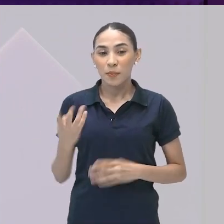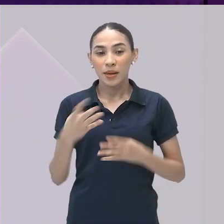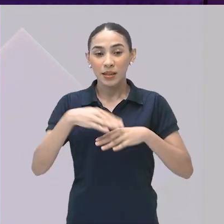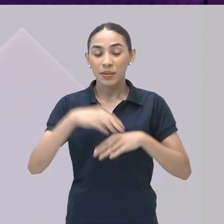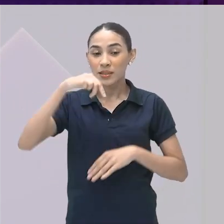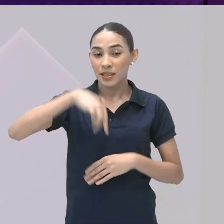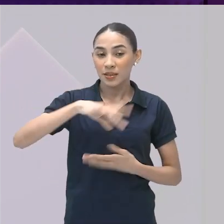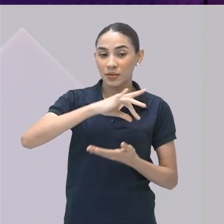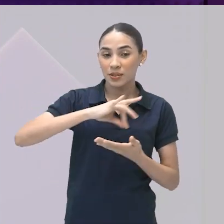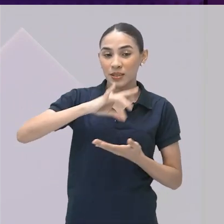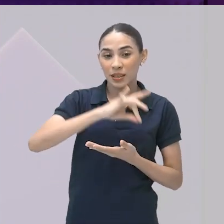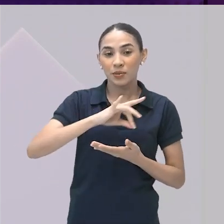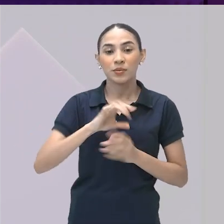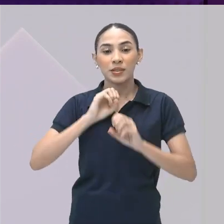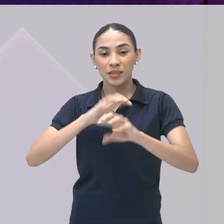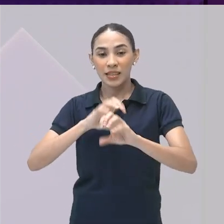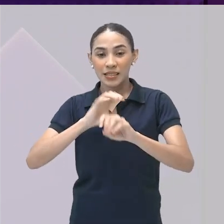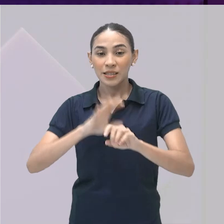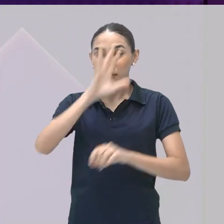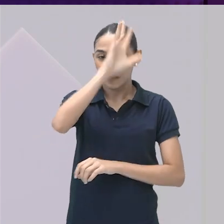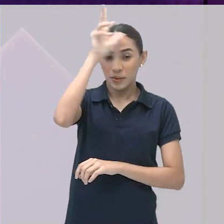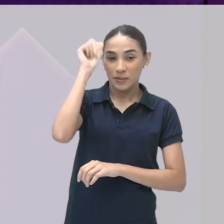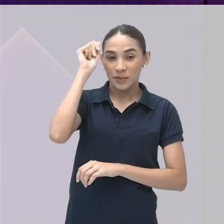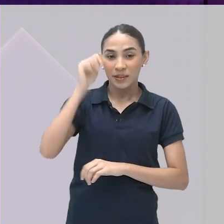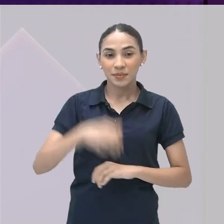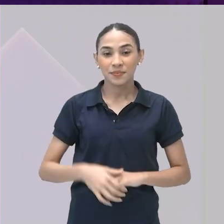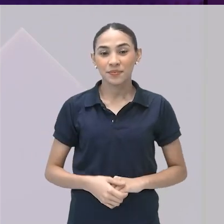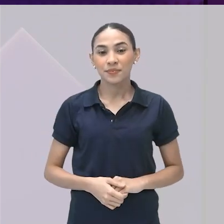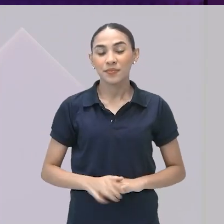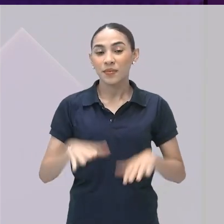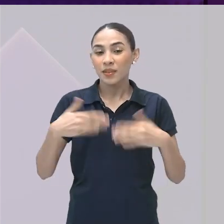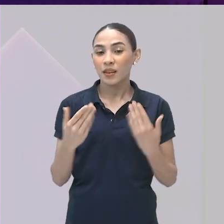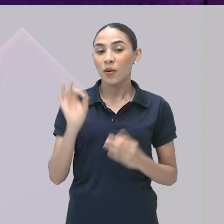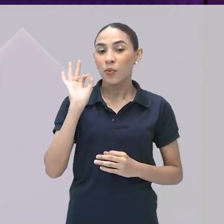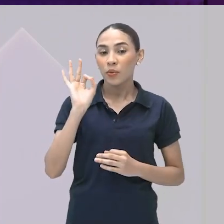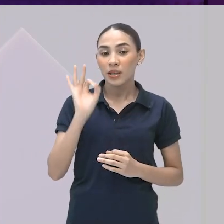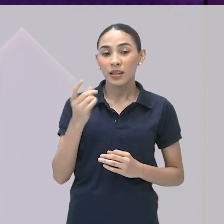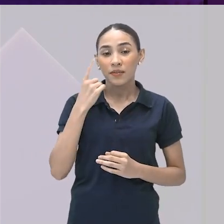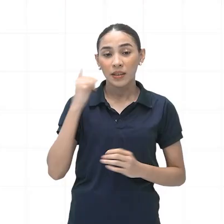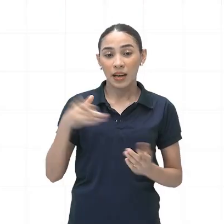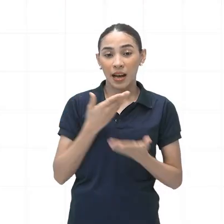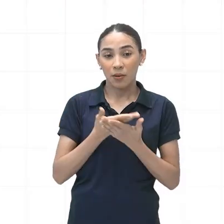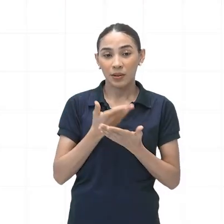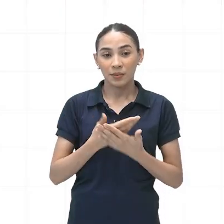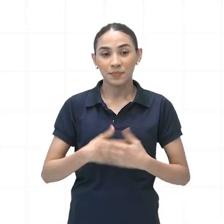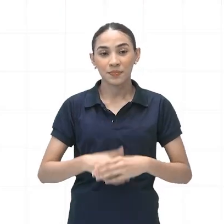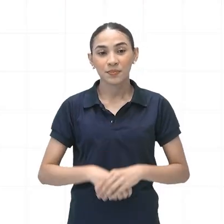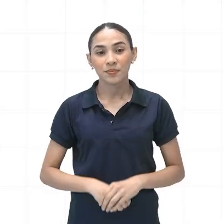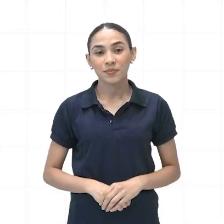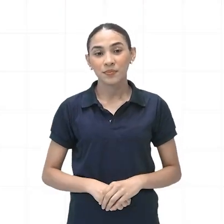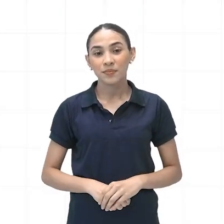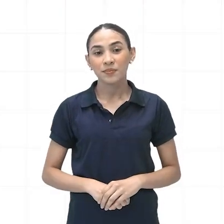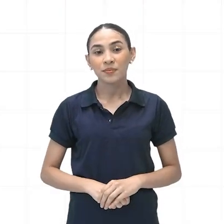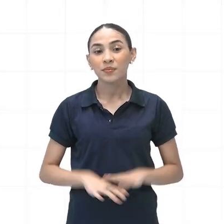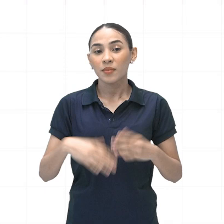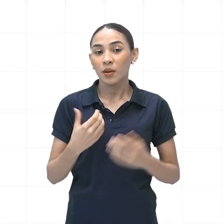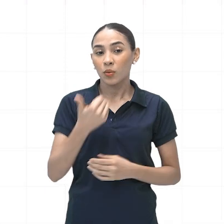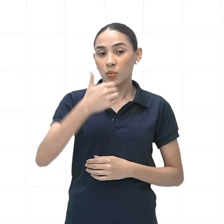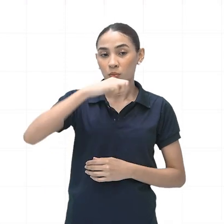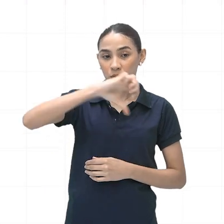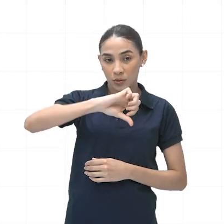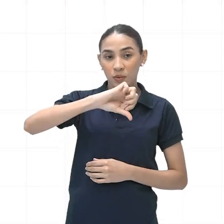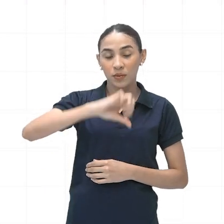matemática aqui do Centro de Mídias de Educação do Amazonas, e vamos ver o que temos para a nossa aula. Aula de